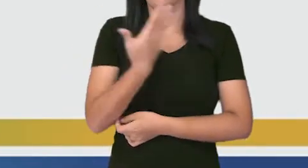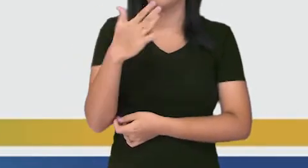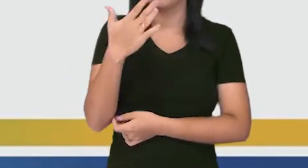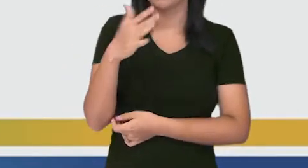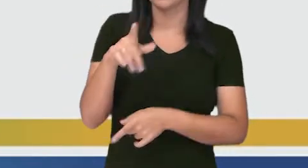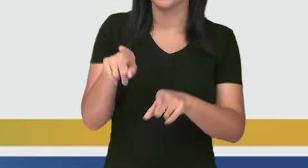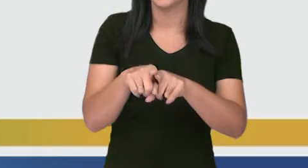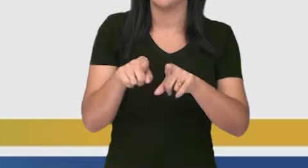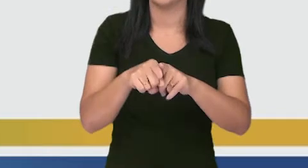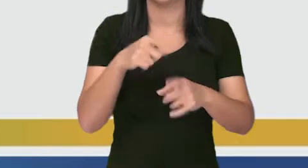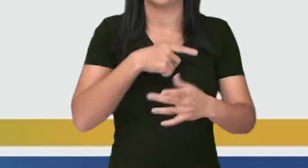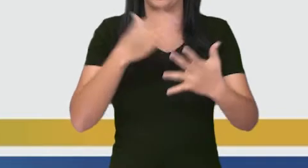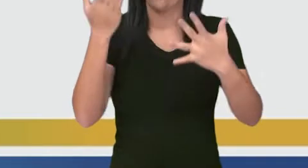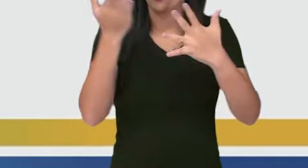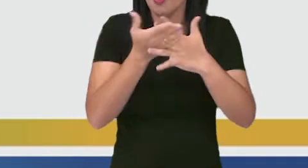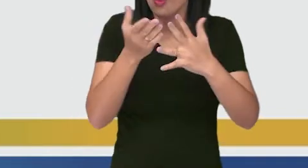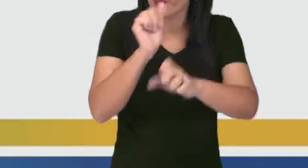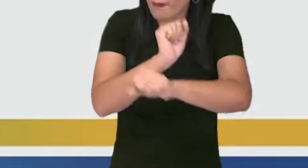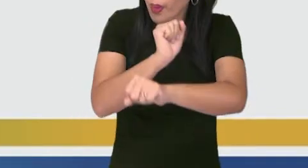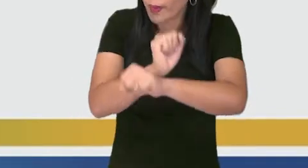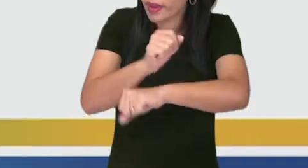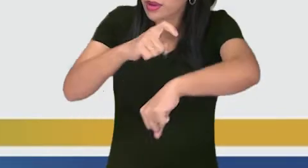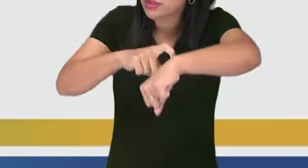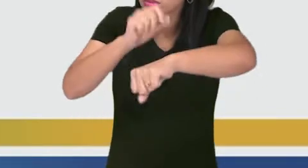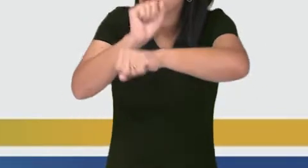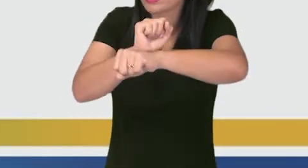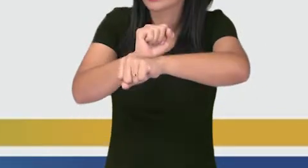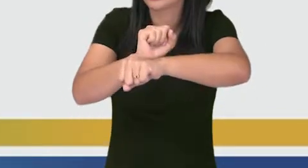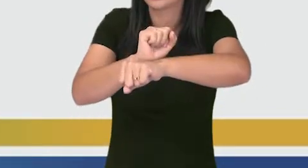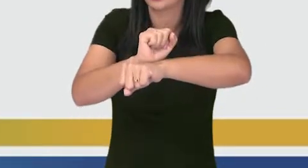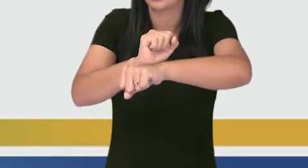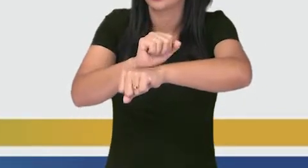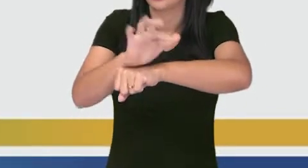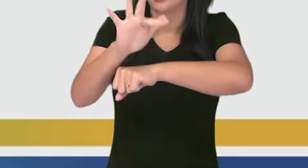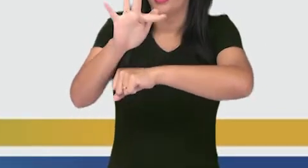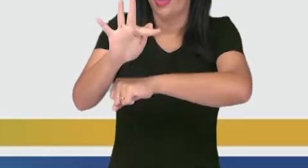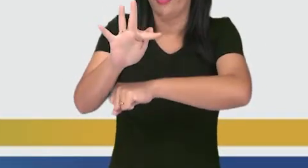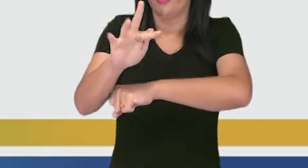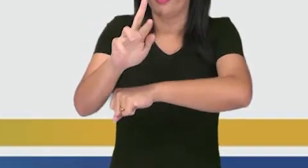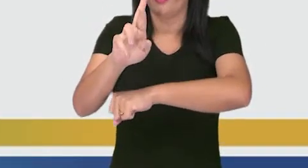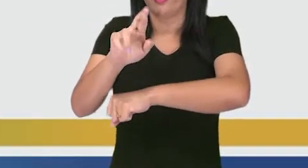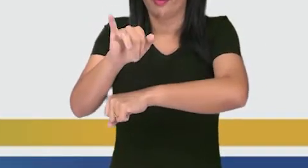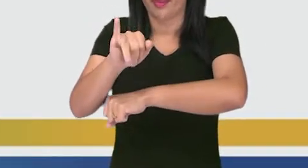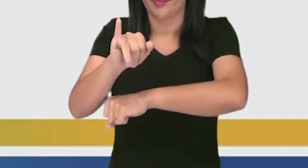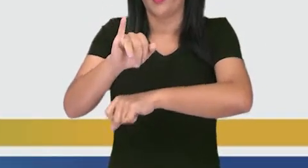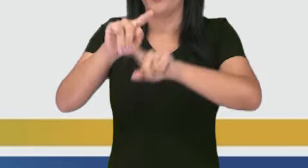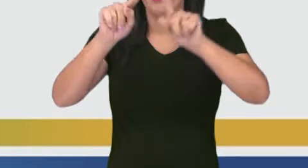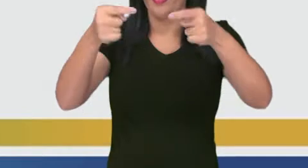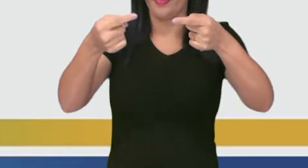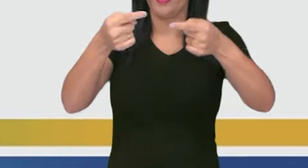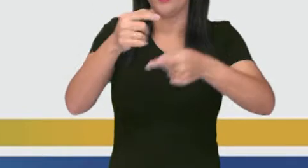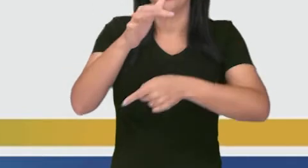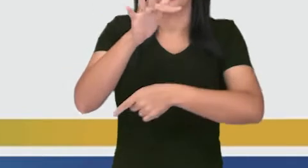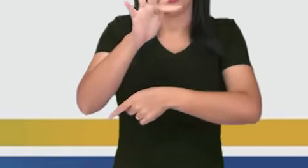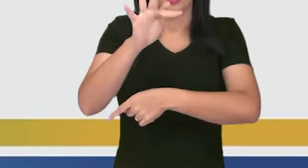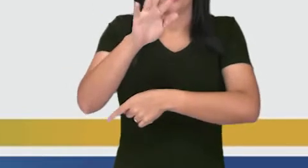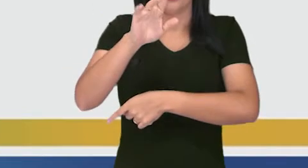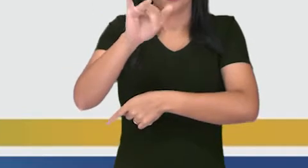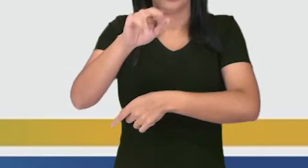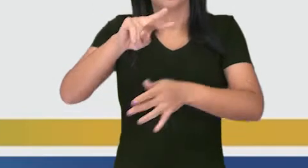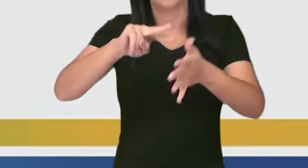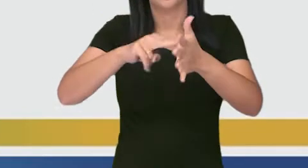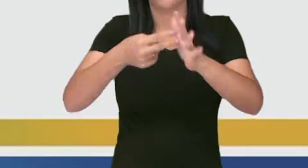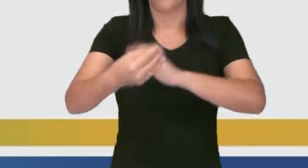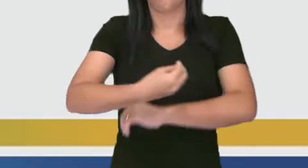que aí nós vamos colocar entre parentes f r i frequent é